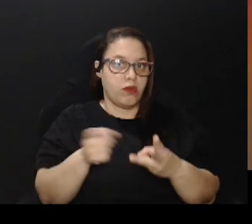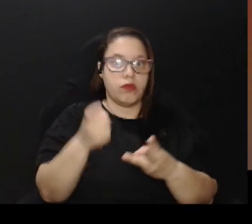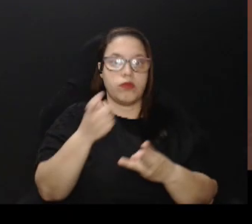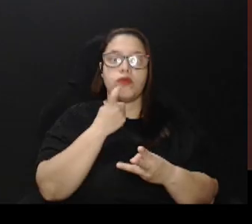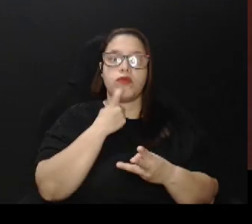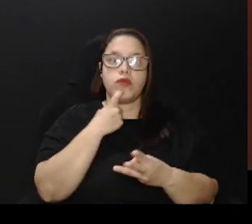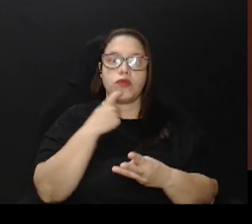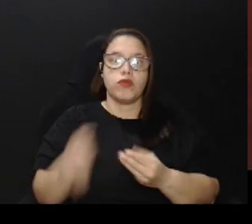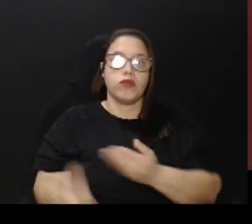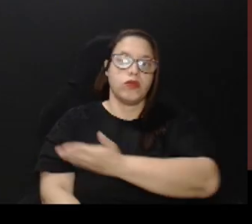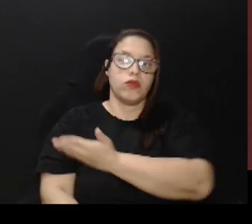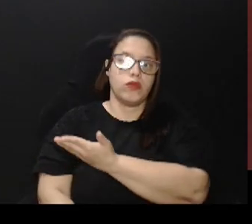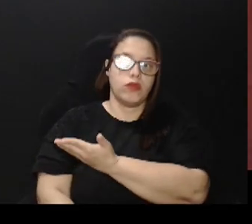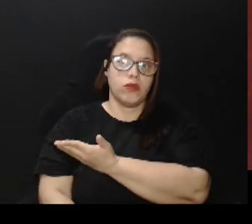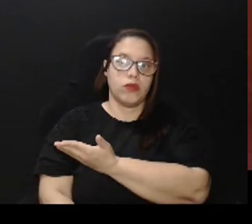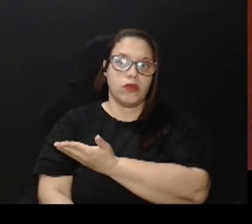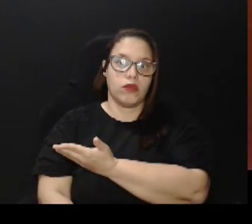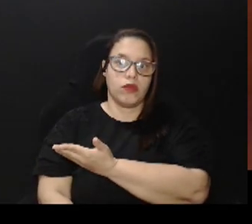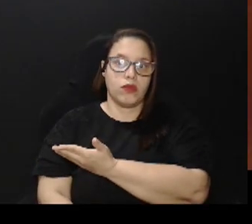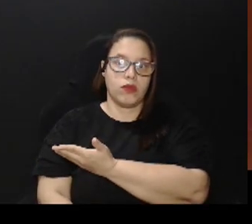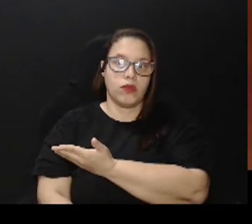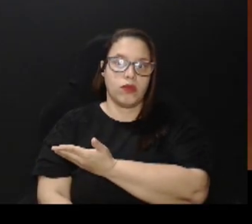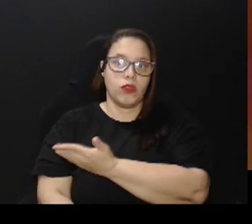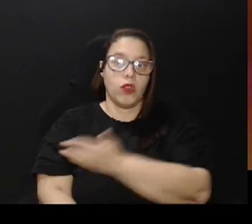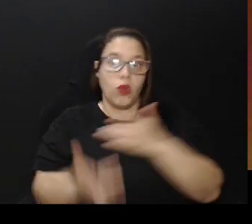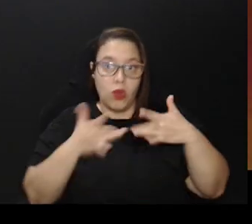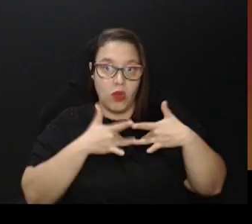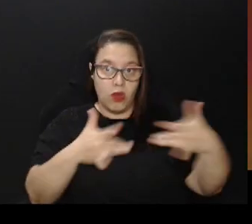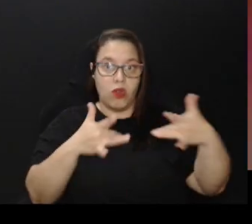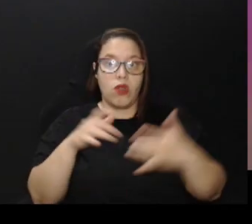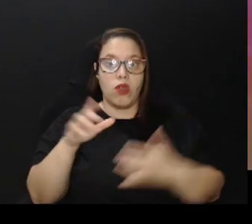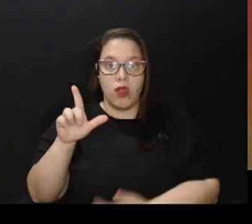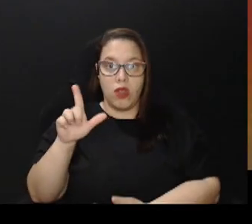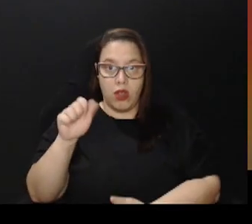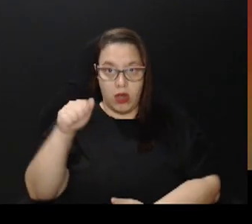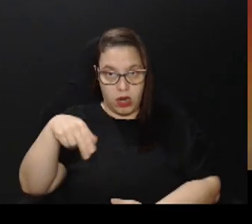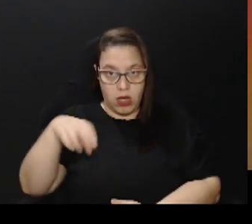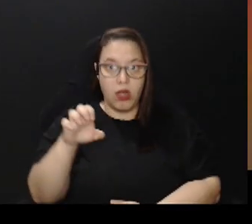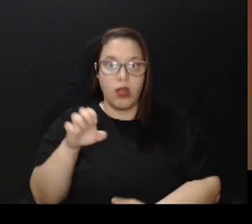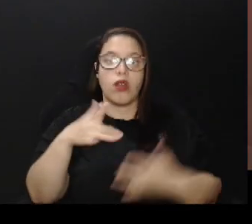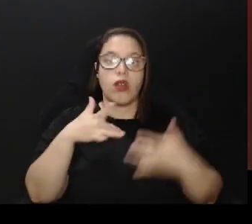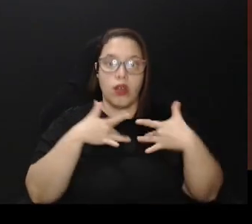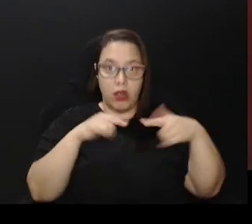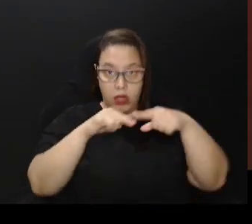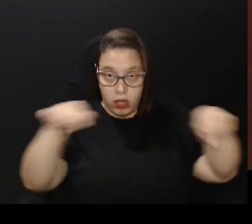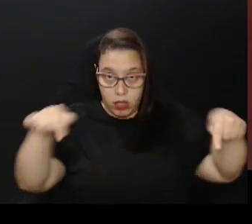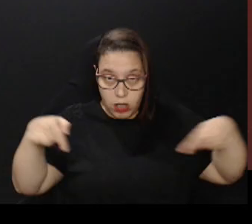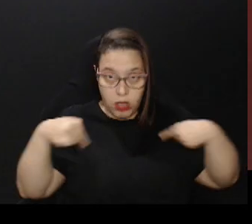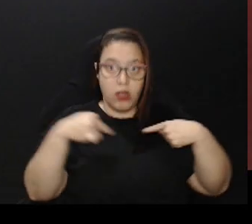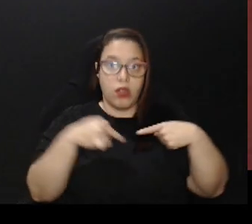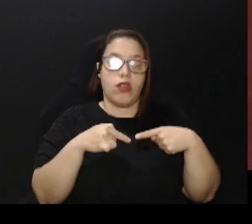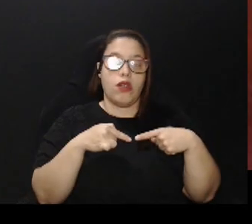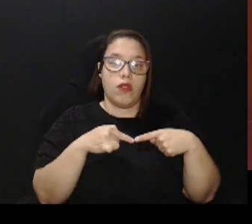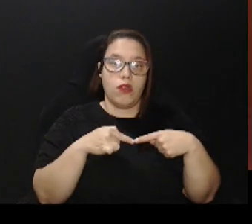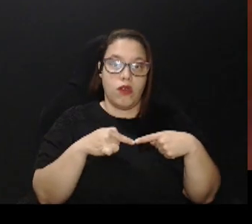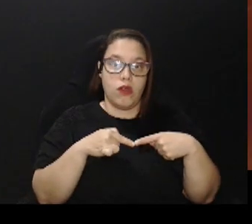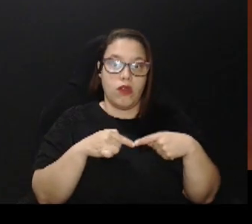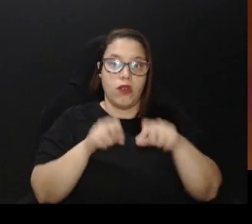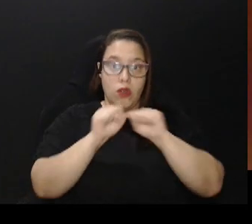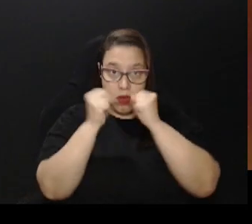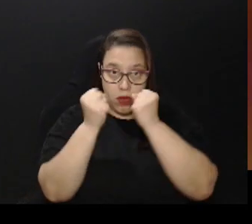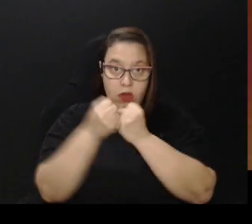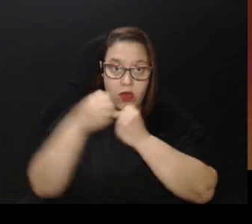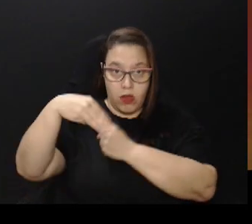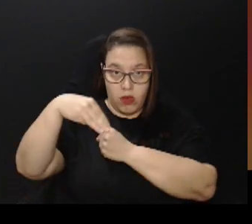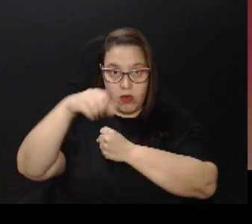que foi doado pela família Lane, né? Esse terreno aqui, tanto o terreno aqui do seminário quanto do Mackenzie aqui, ele foi